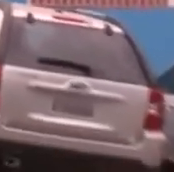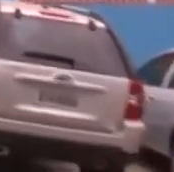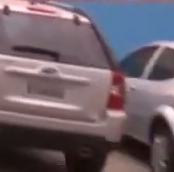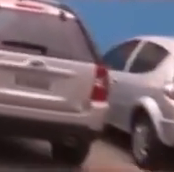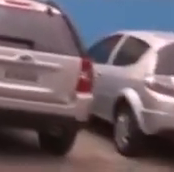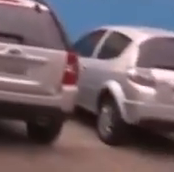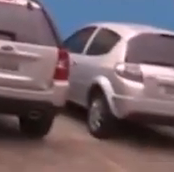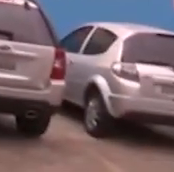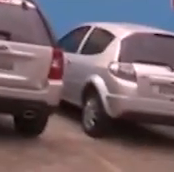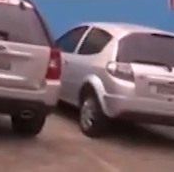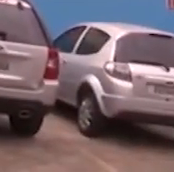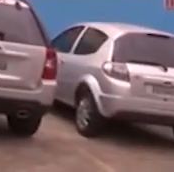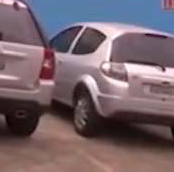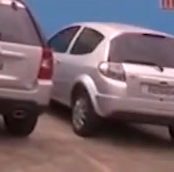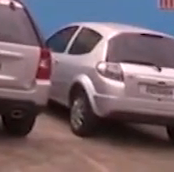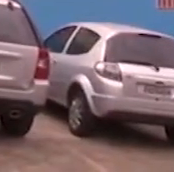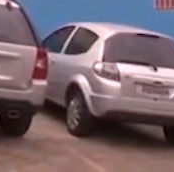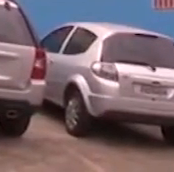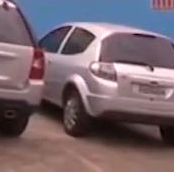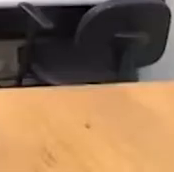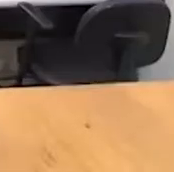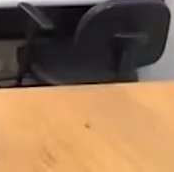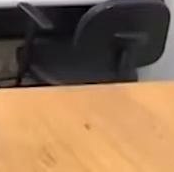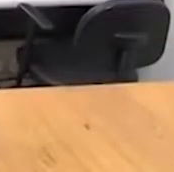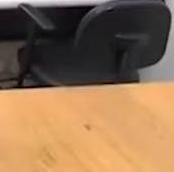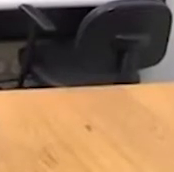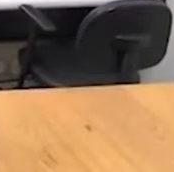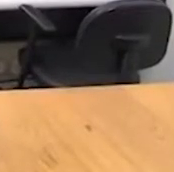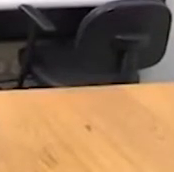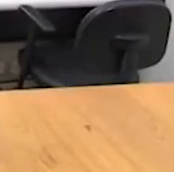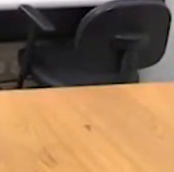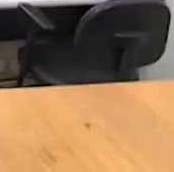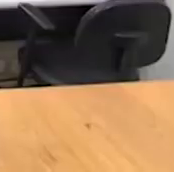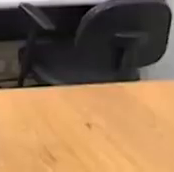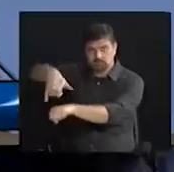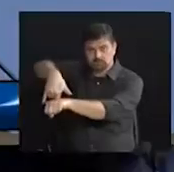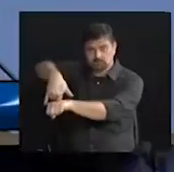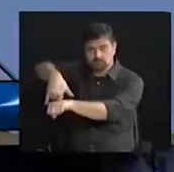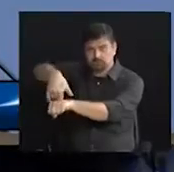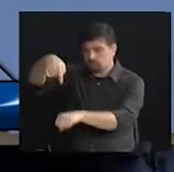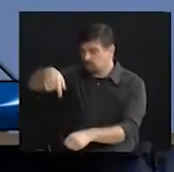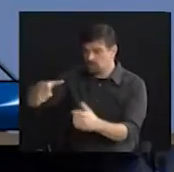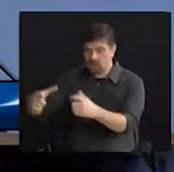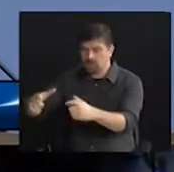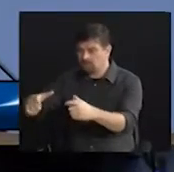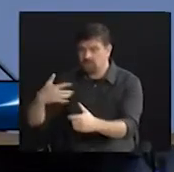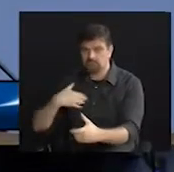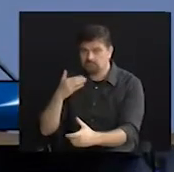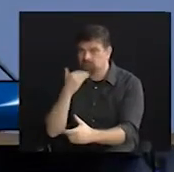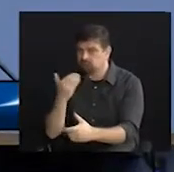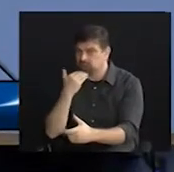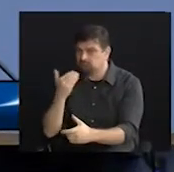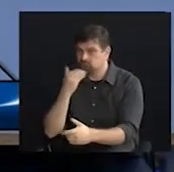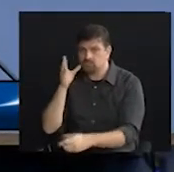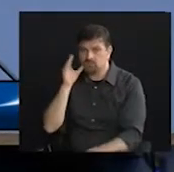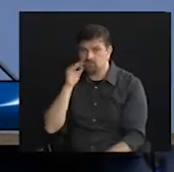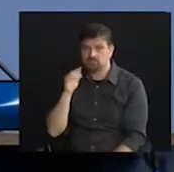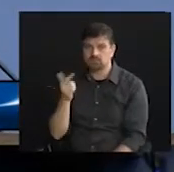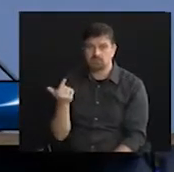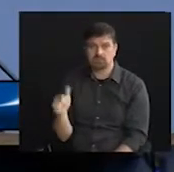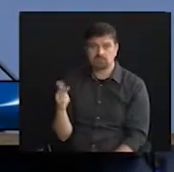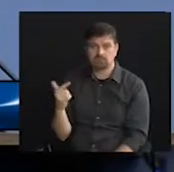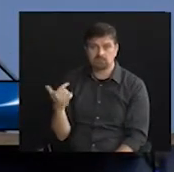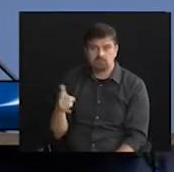o que dificulta o acesso da maioria das pessoas que frequentam o espaço. Ainda segundo o Tourinho, o telefone que foi